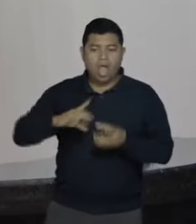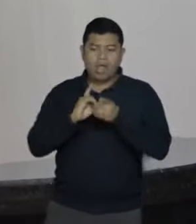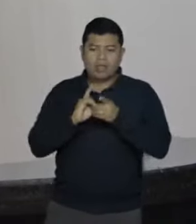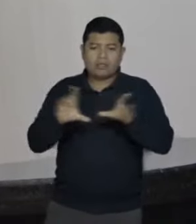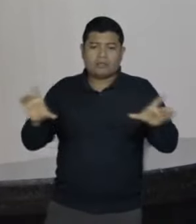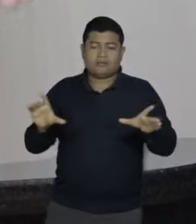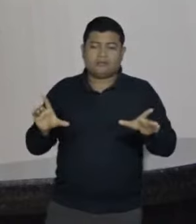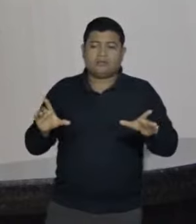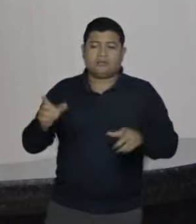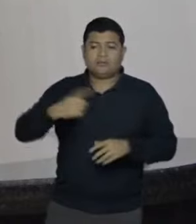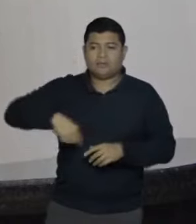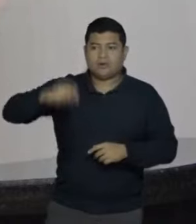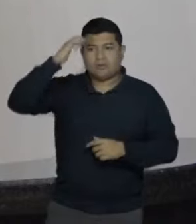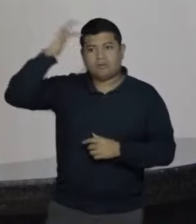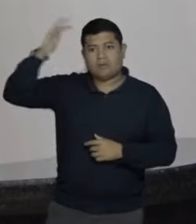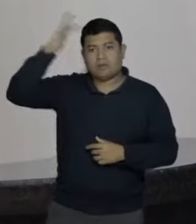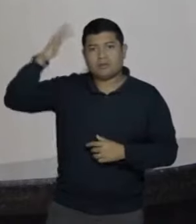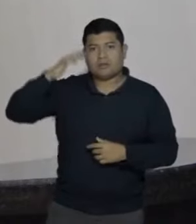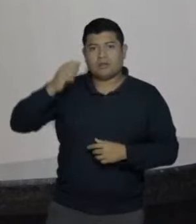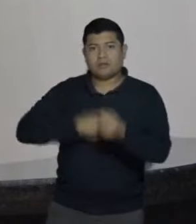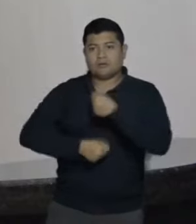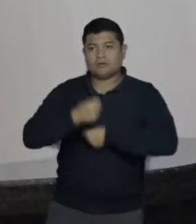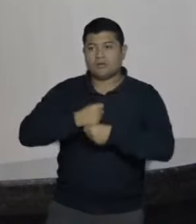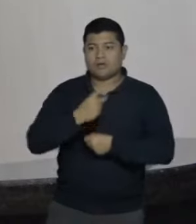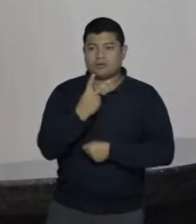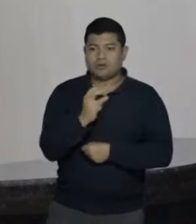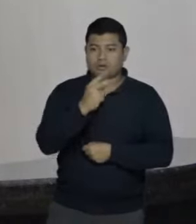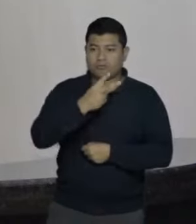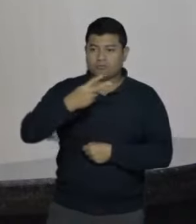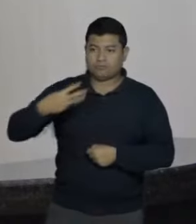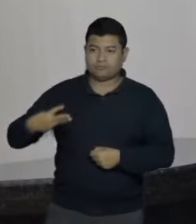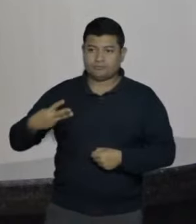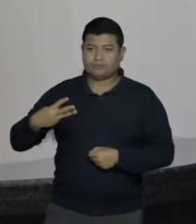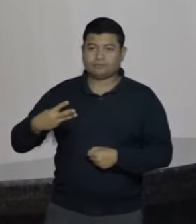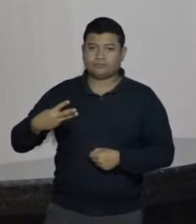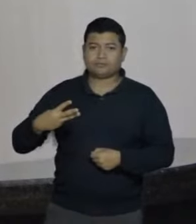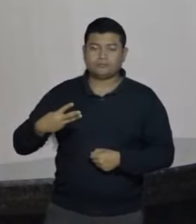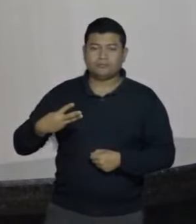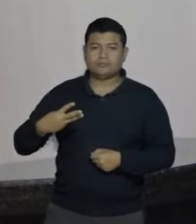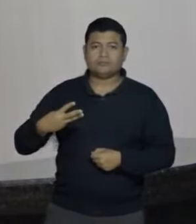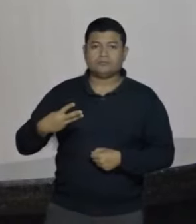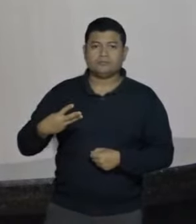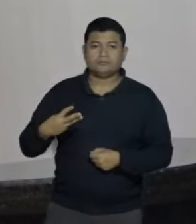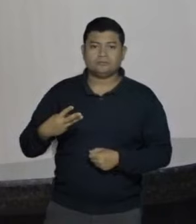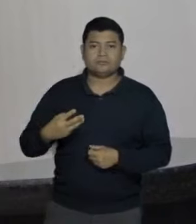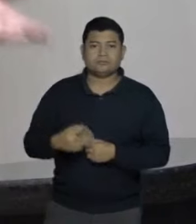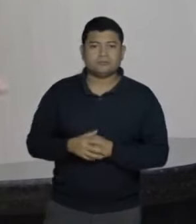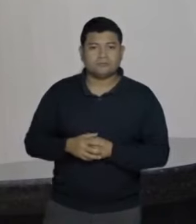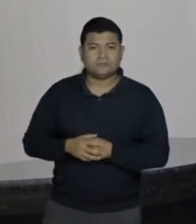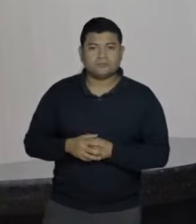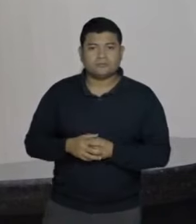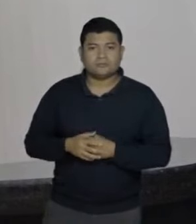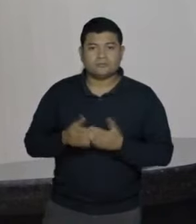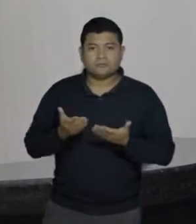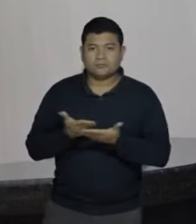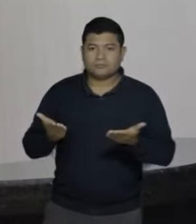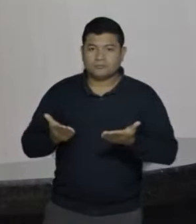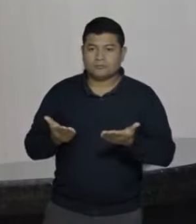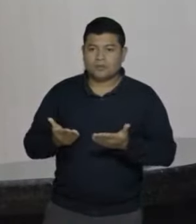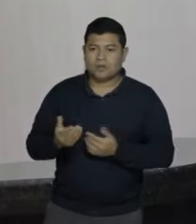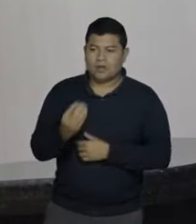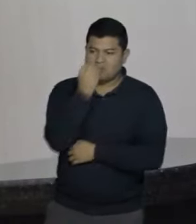para a gente pensar em 2023 com esse rescaldo aqui e nos ignorar o tempo